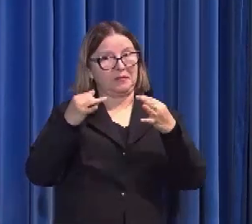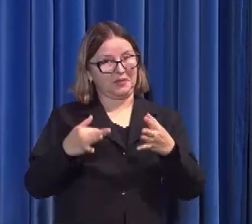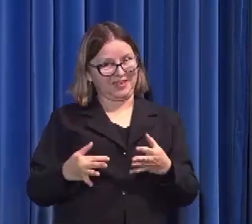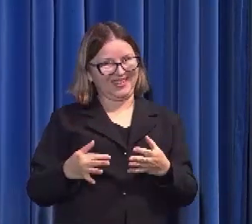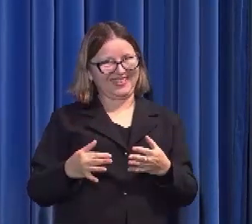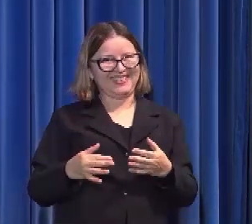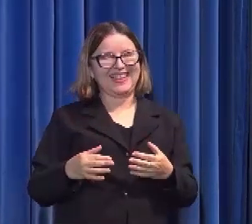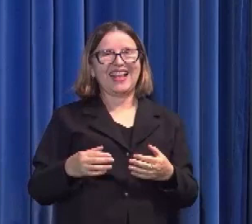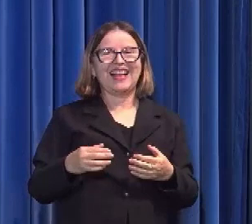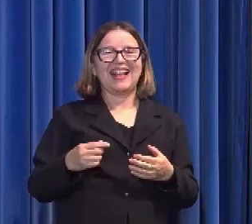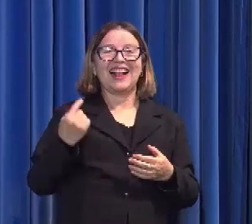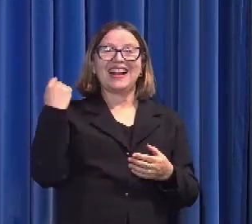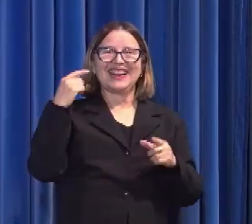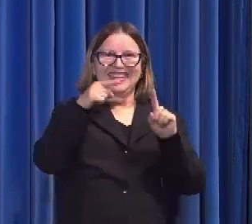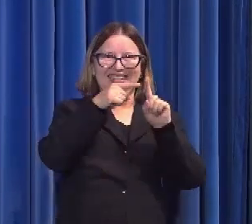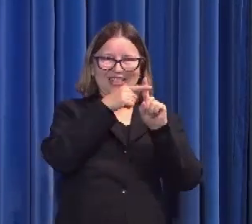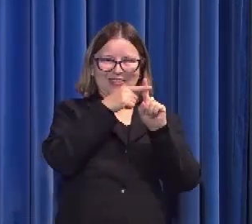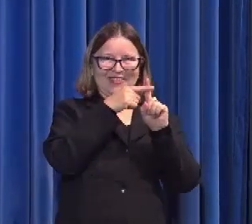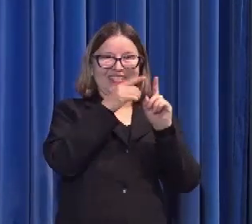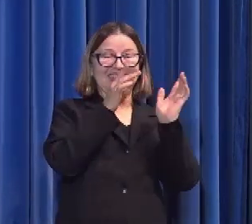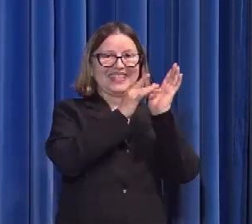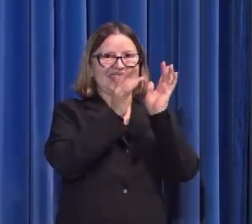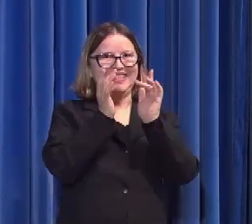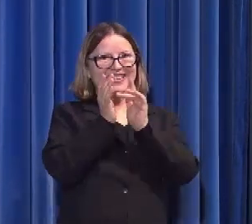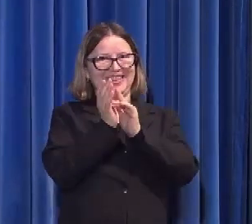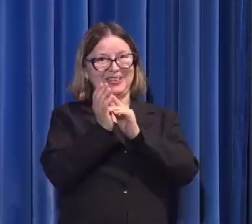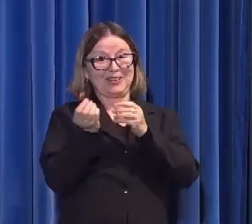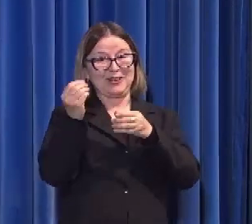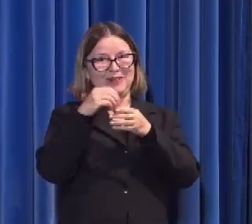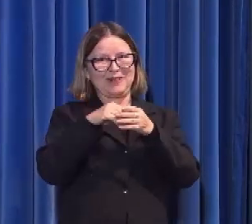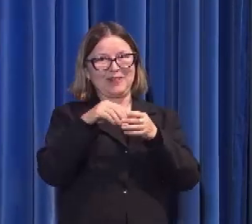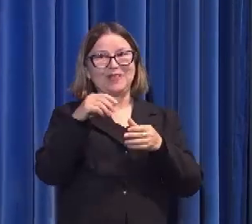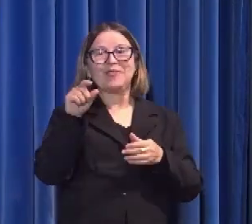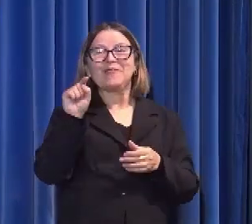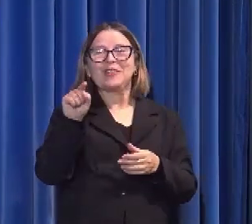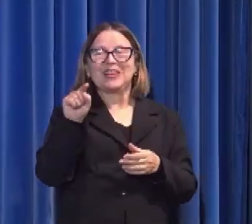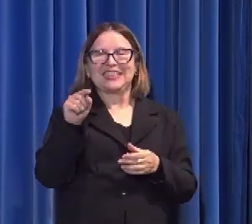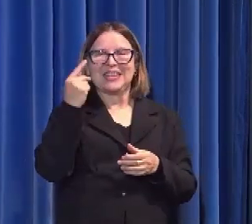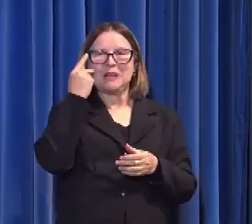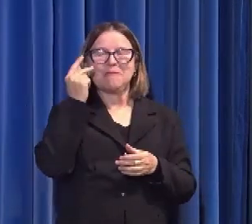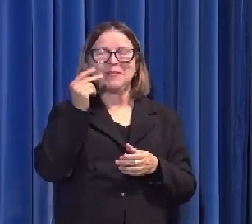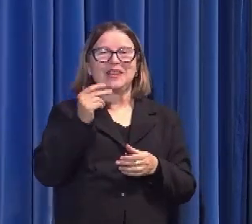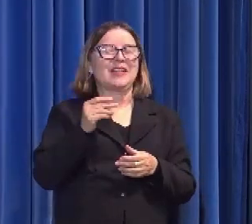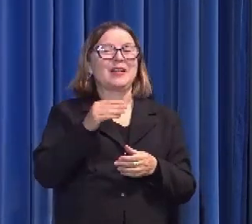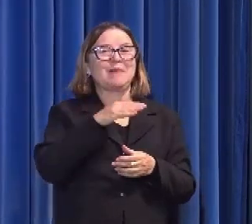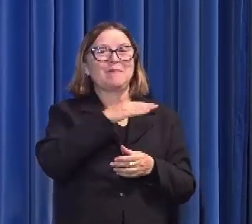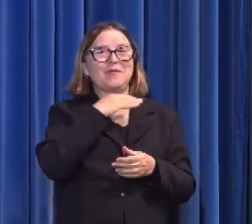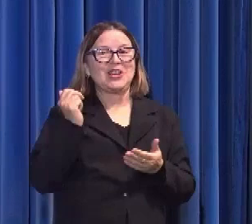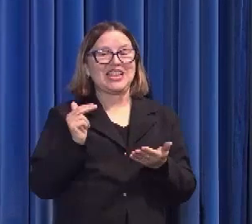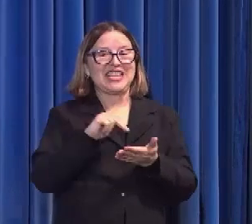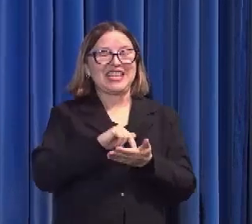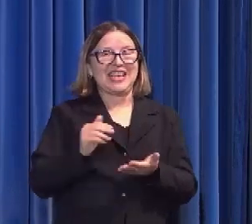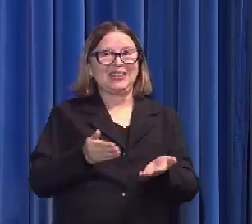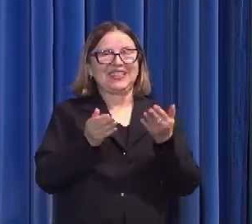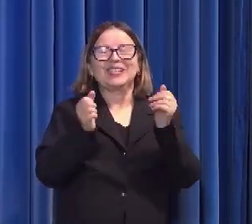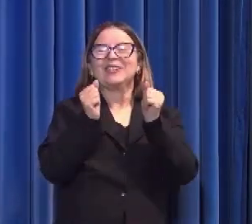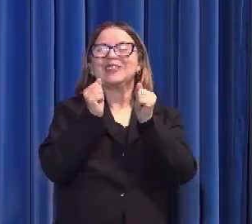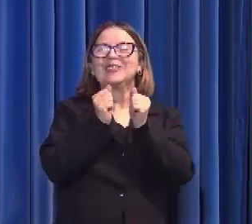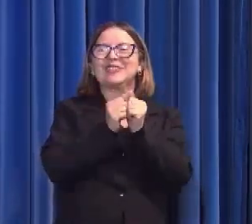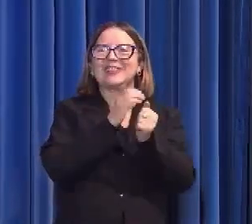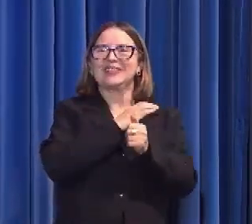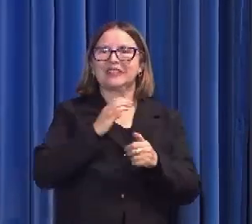nele e na ressurreição e nos deu a vida dele você sabe como é que faz